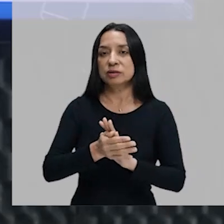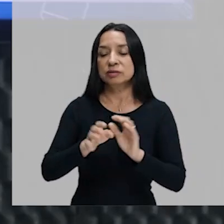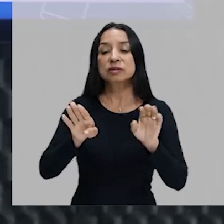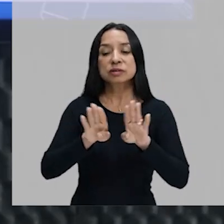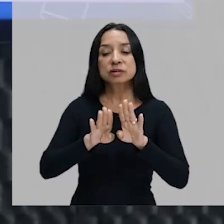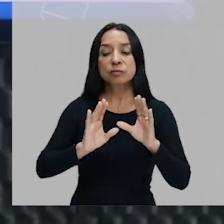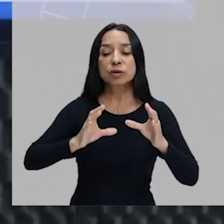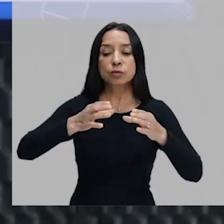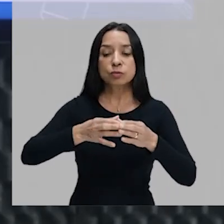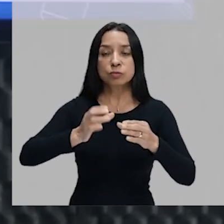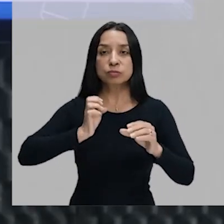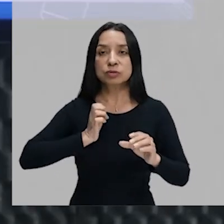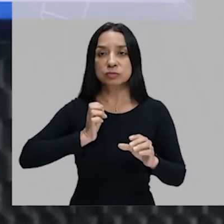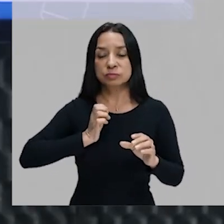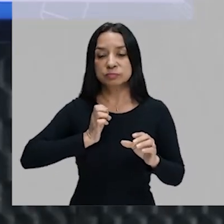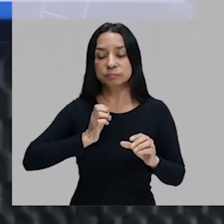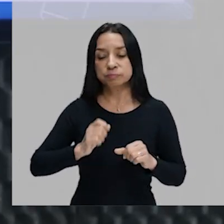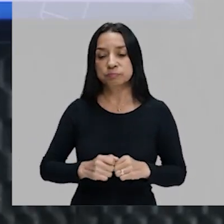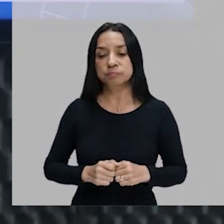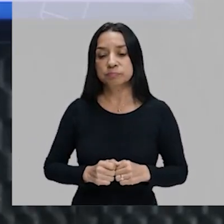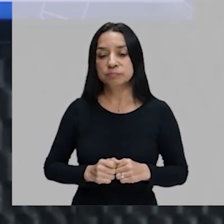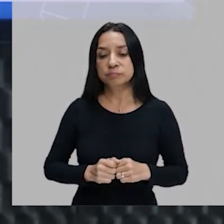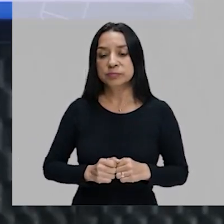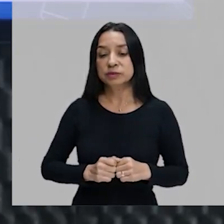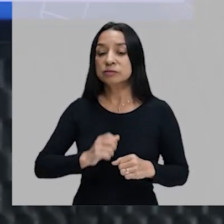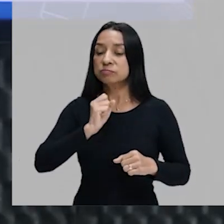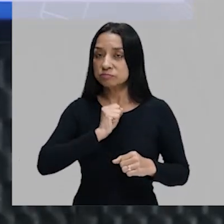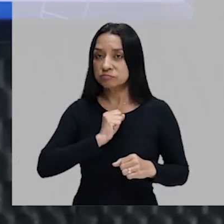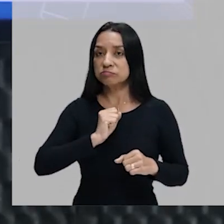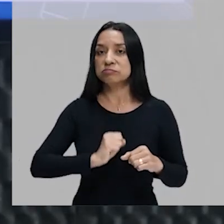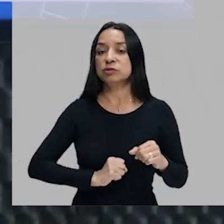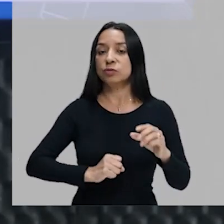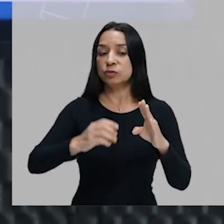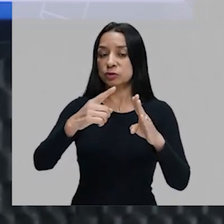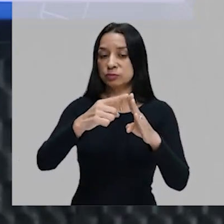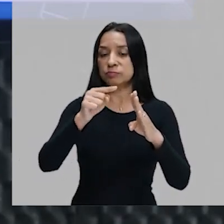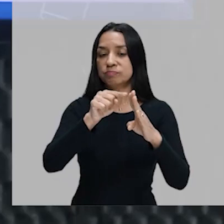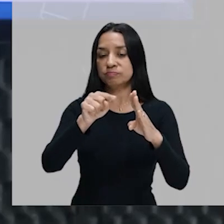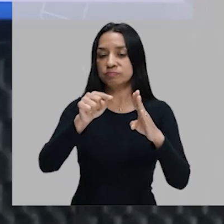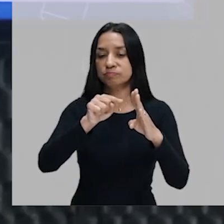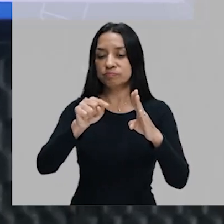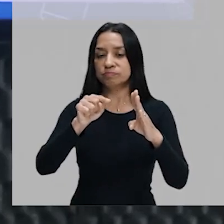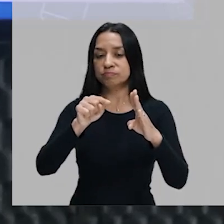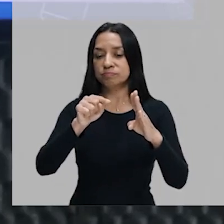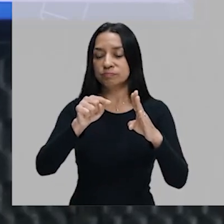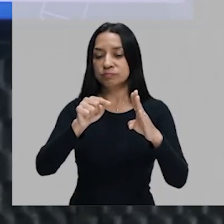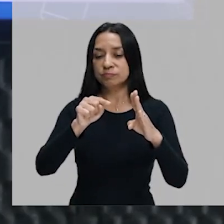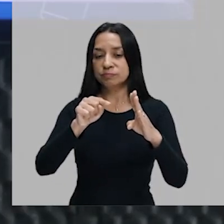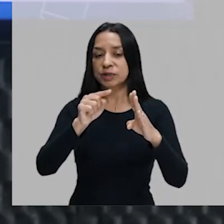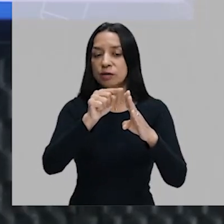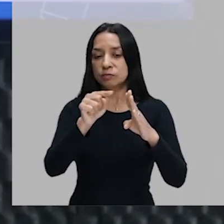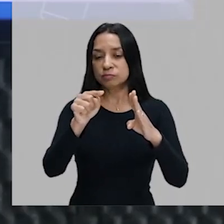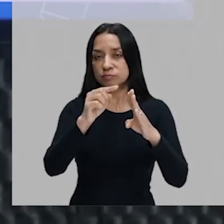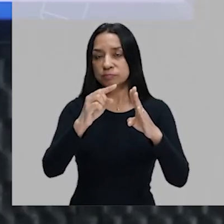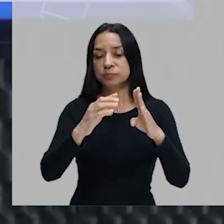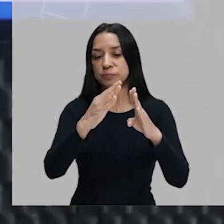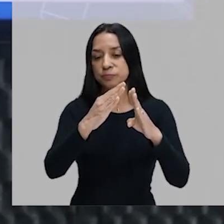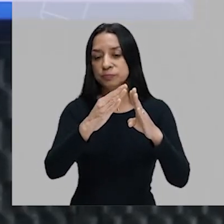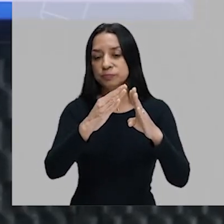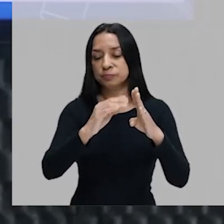da nobreza e sacerdotes. Nobres e sacerdotes estão no topo da